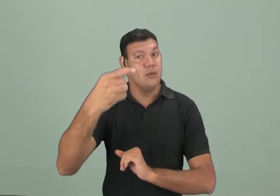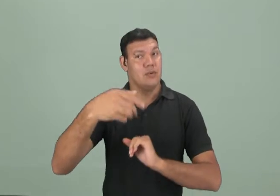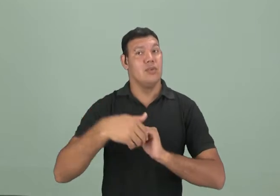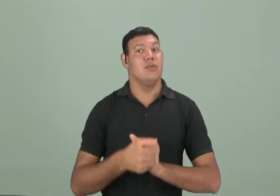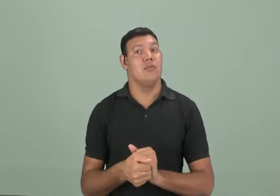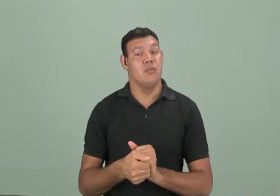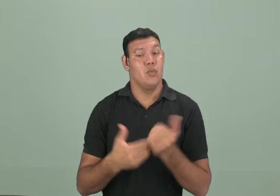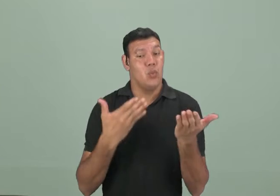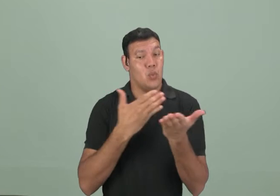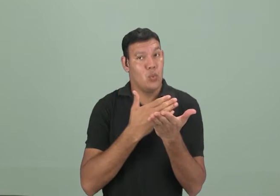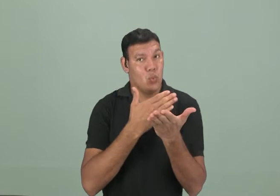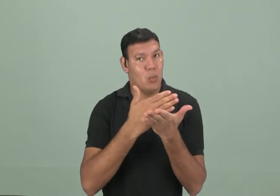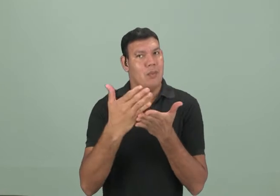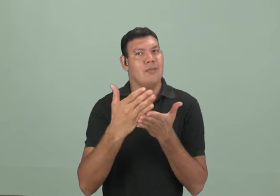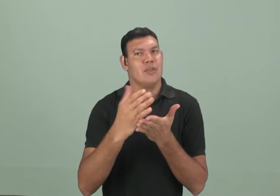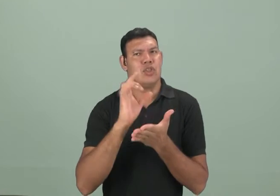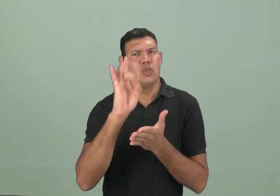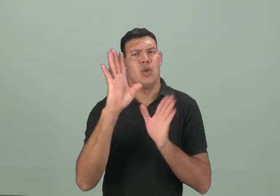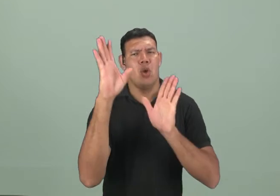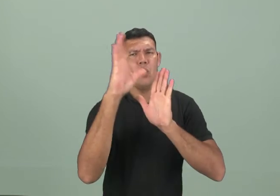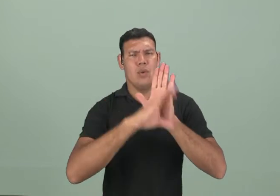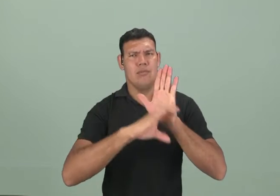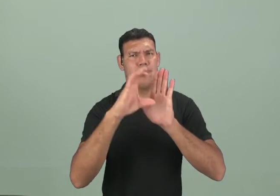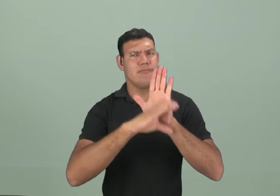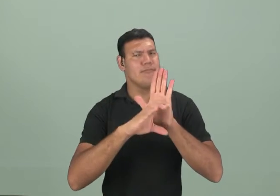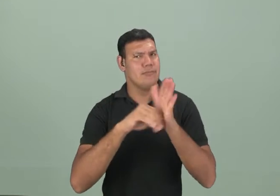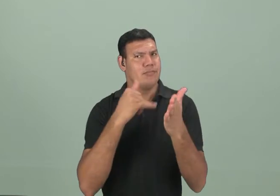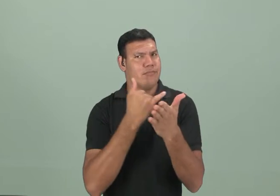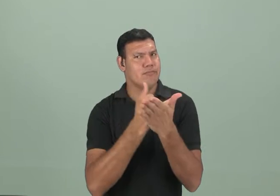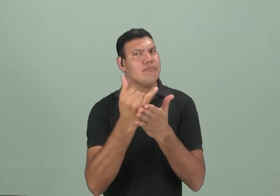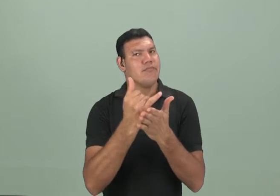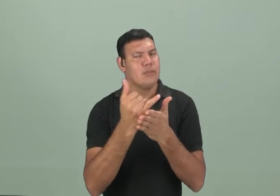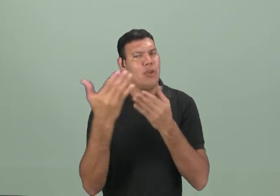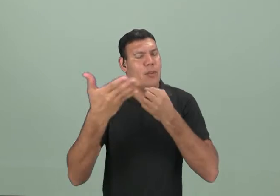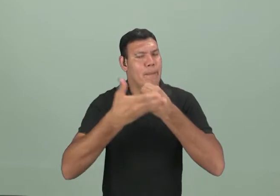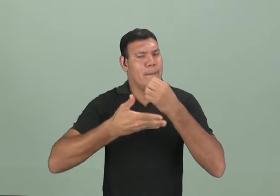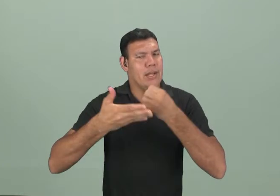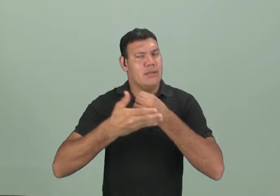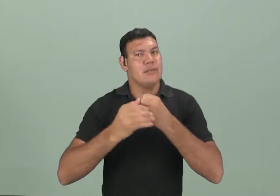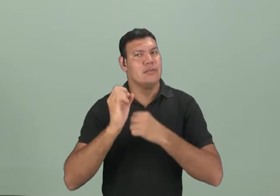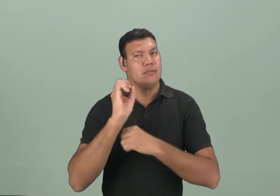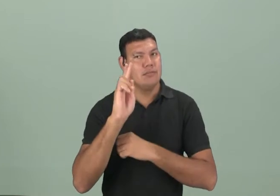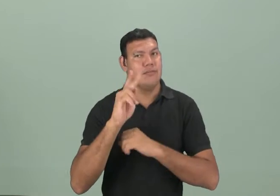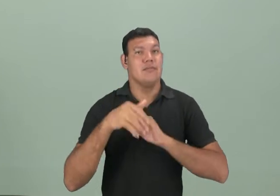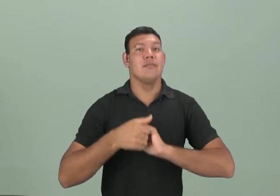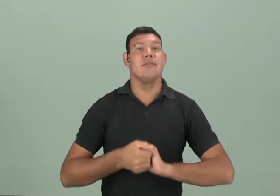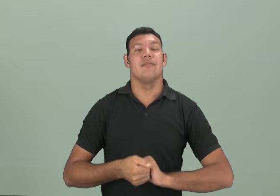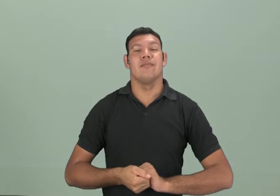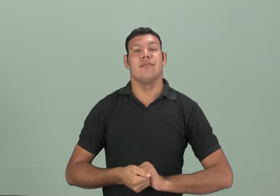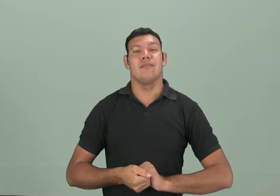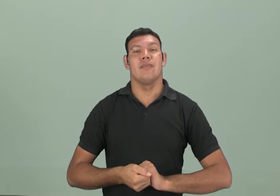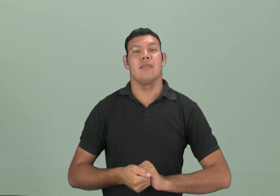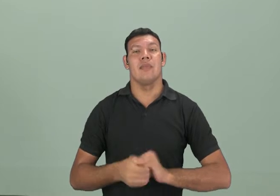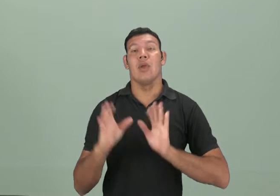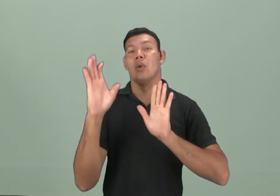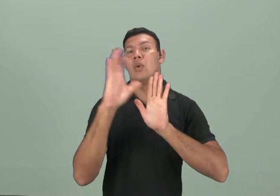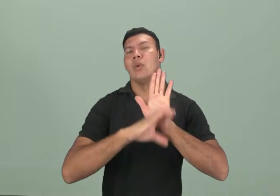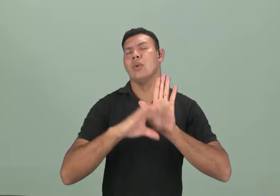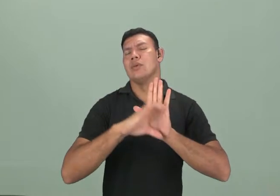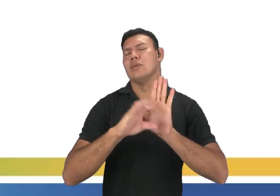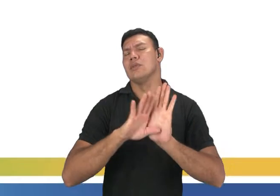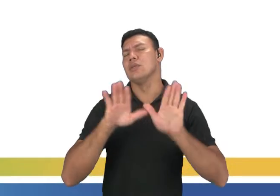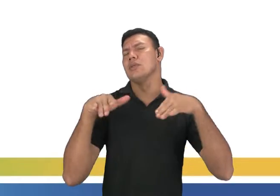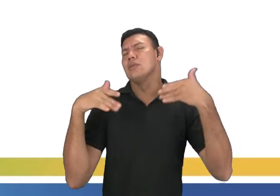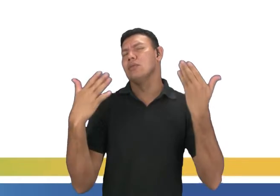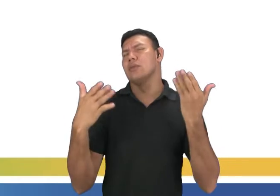nós vamos colocar aqui só conceitos introdutórios, conceitos básicos, tá? Vamos lá. Quais são esses conceitos